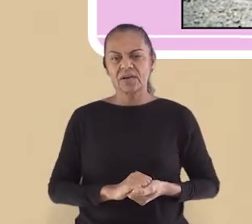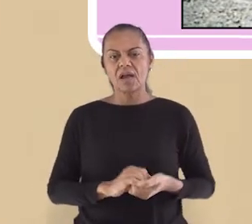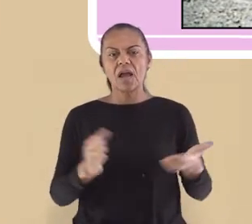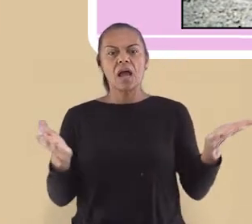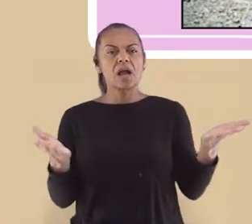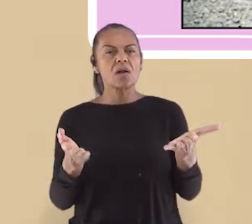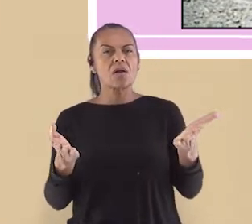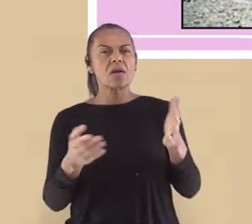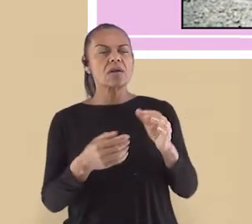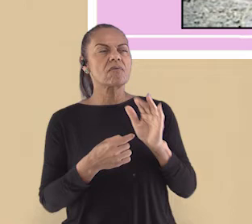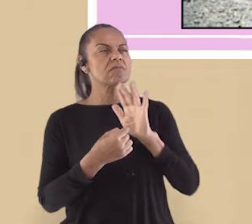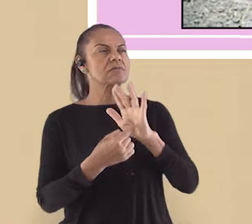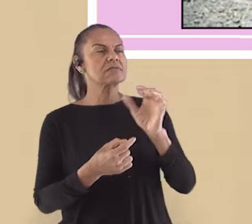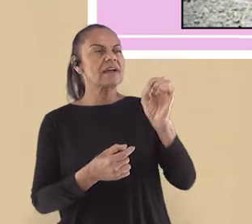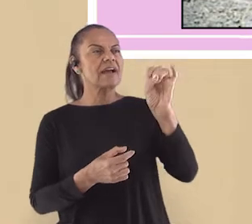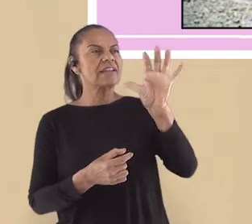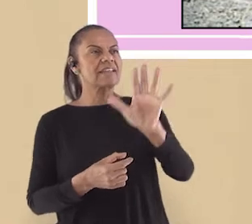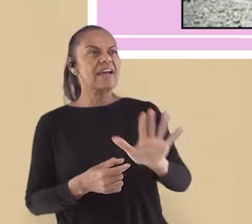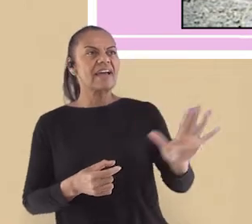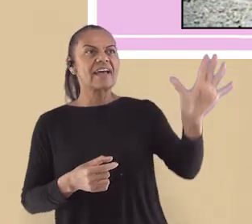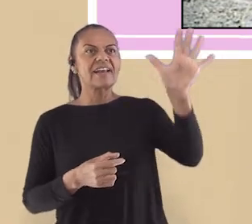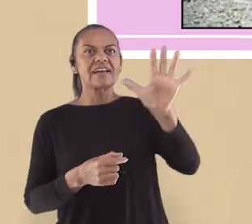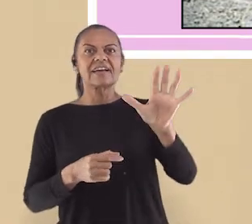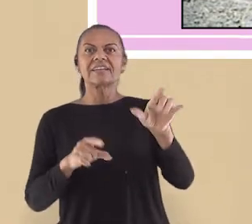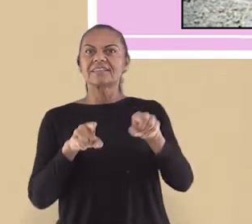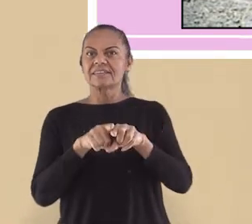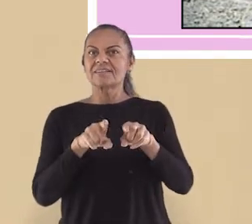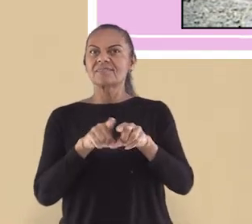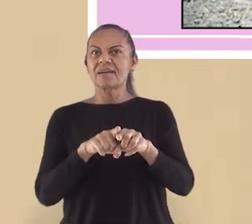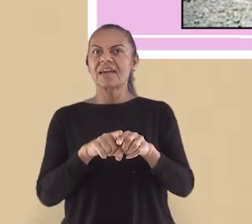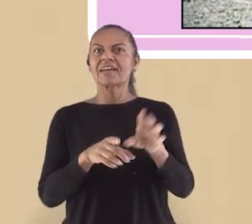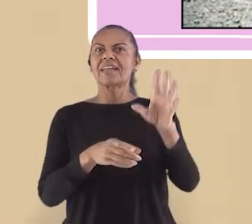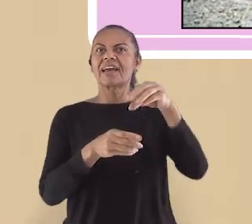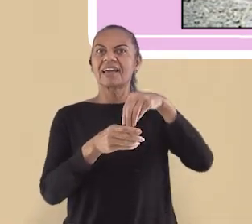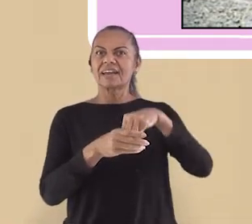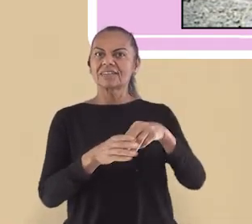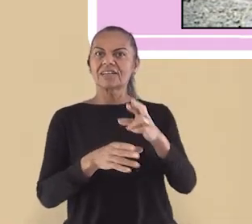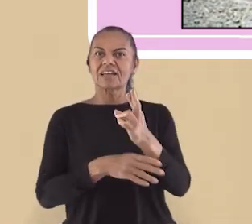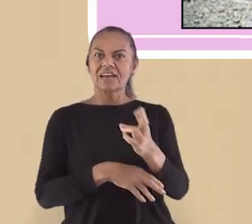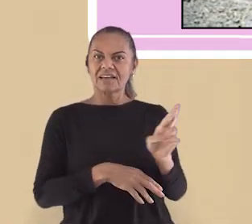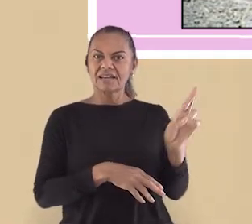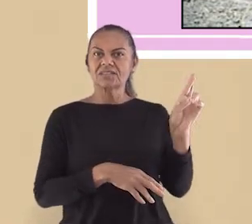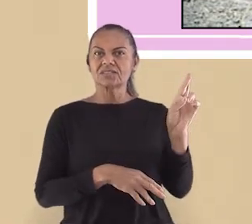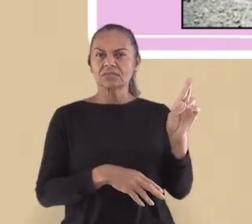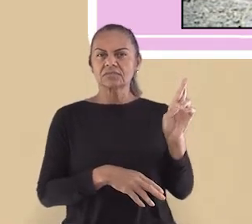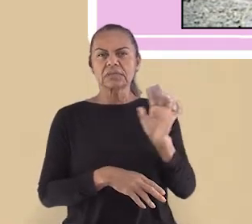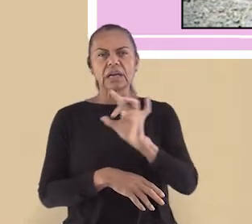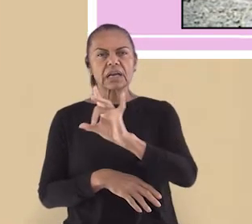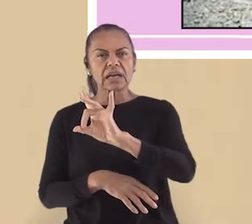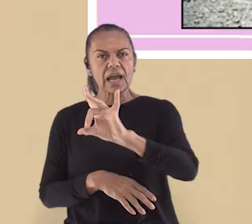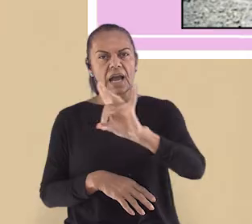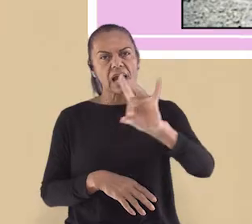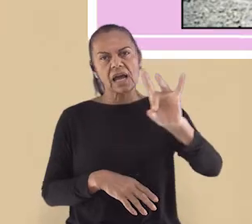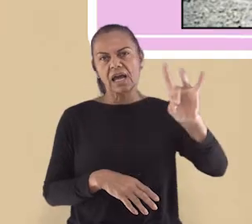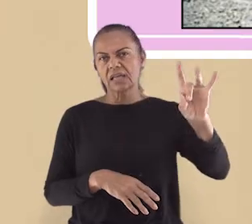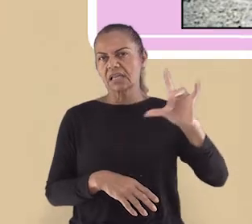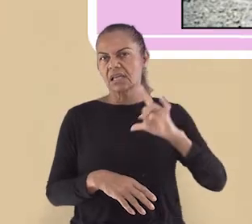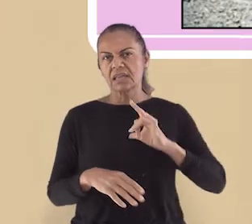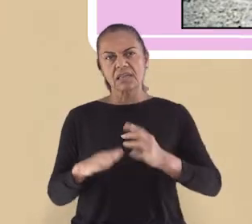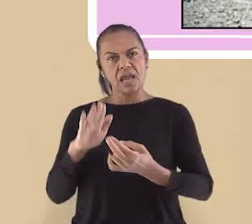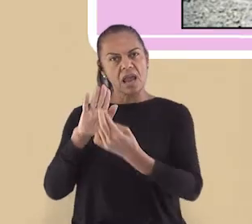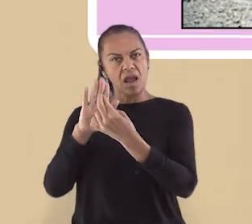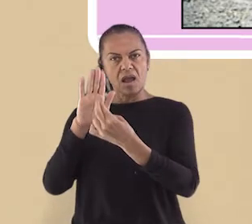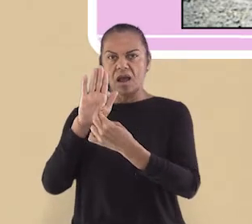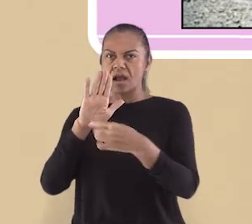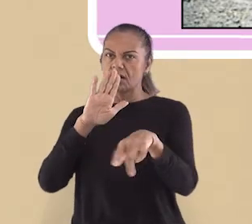ritos que ocorrem em diversas situações e também estão presentes nas religiões. Cada religião tem os próprios ritos relacionados com as